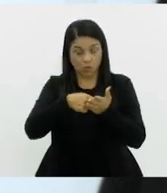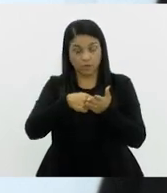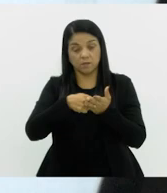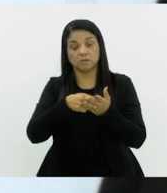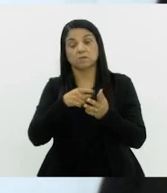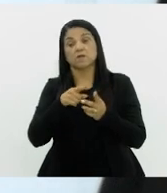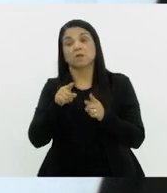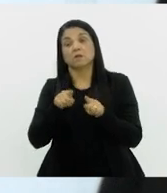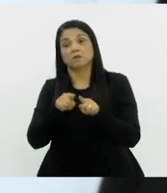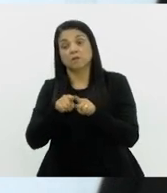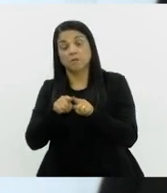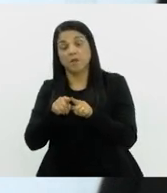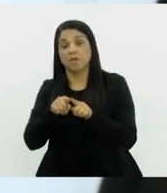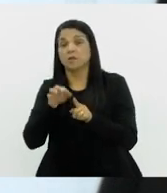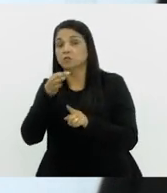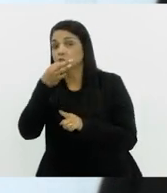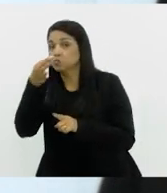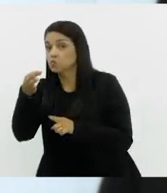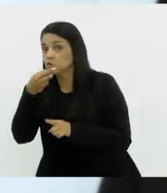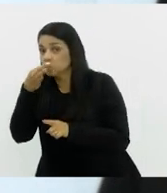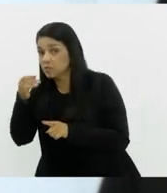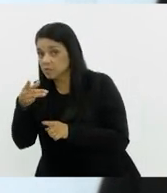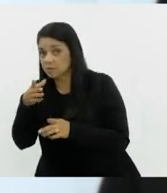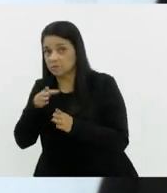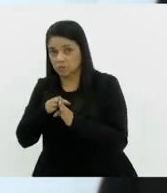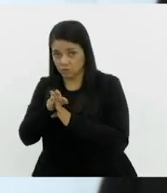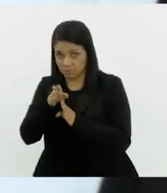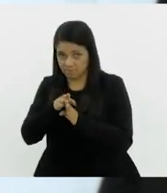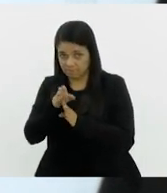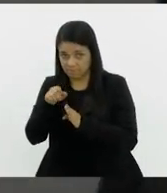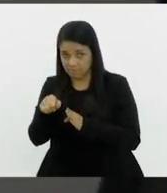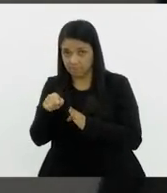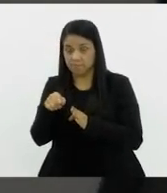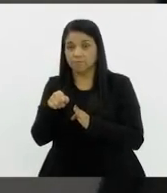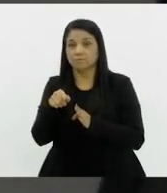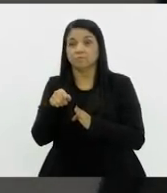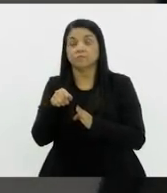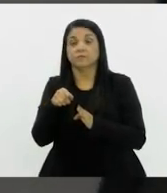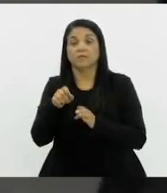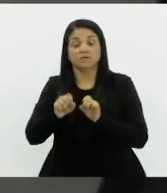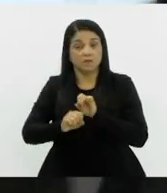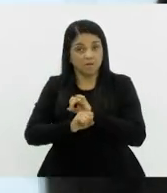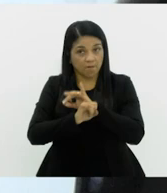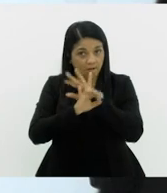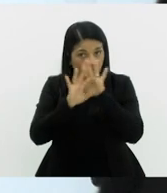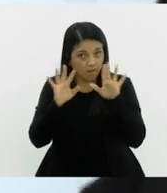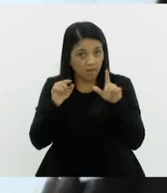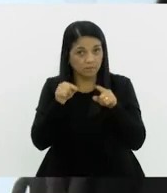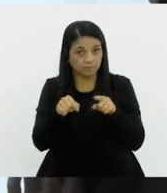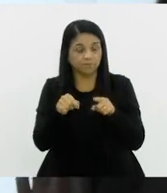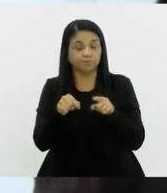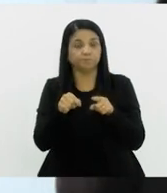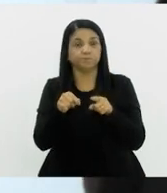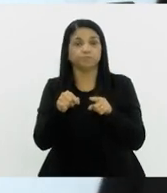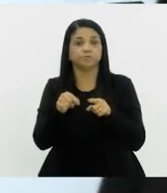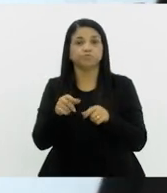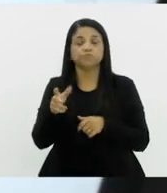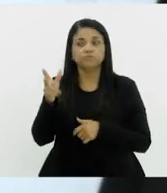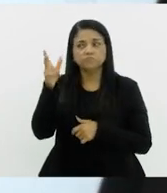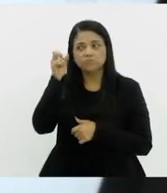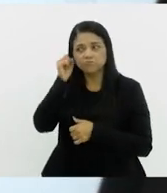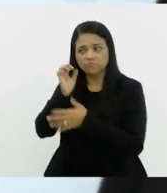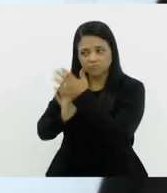recomendadas, portanto, sugeridas. E eu gostaria de deixar muito claro isso e frisar isso mais uma vez, porque eu ouvi muitas